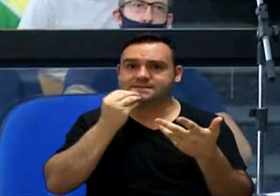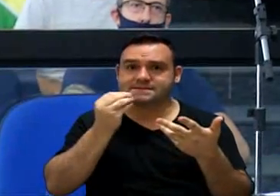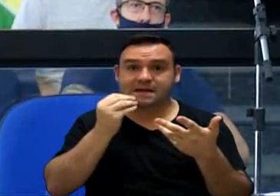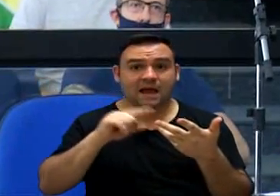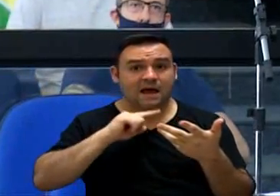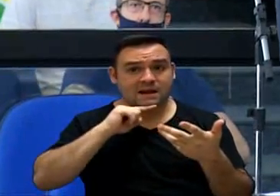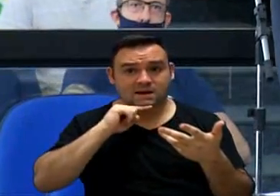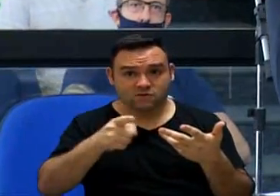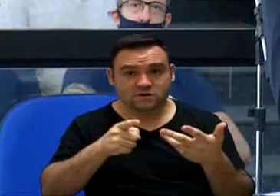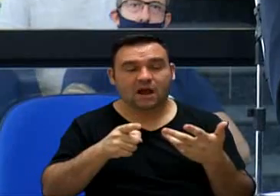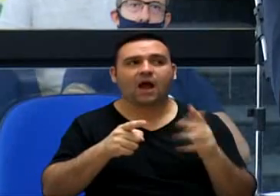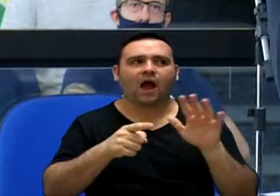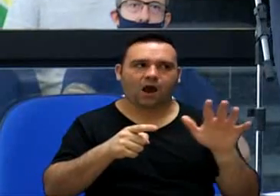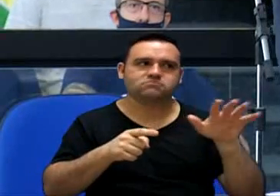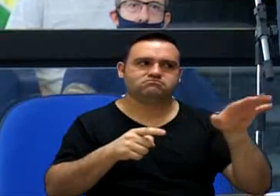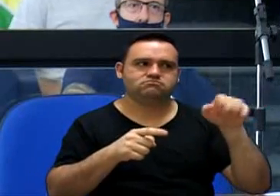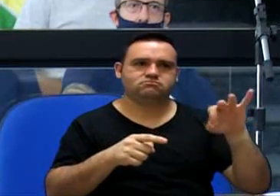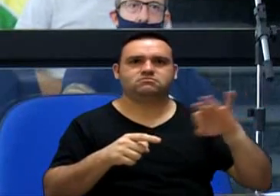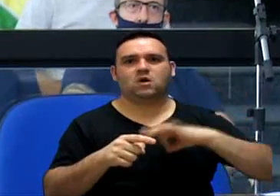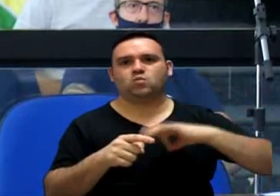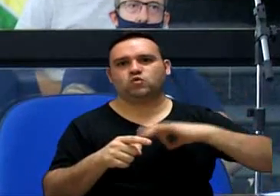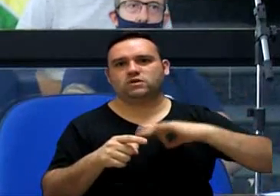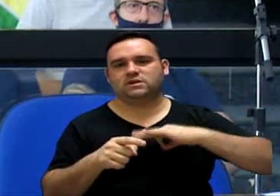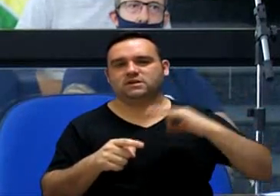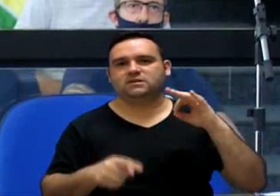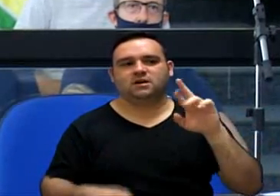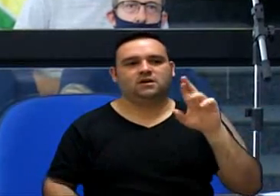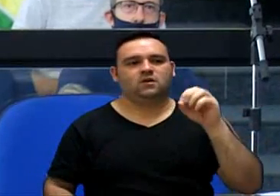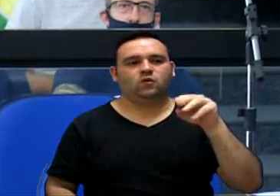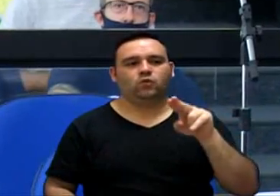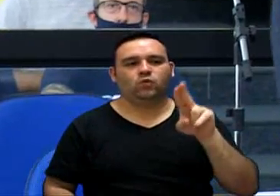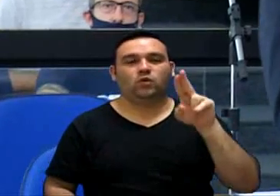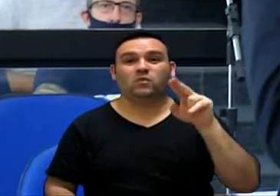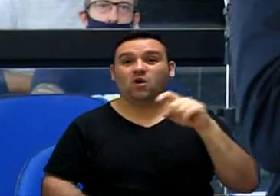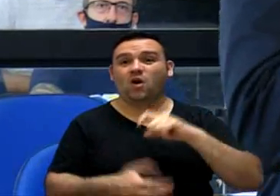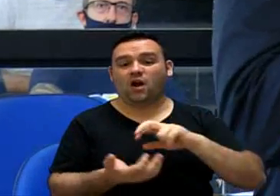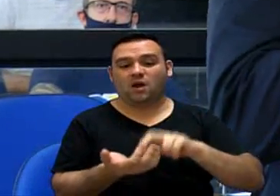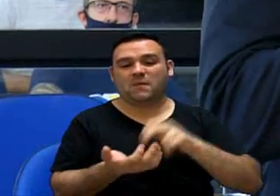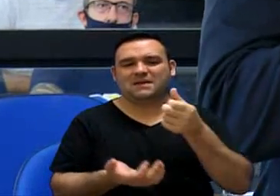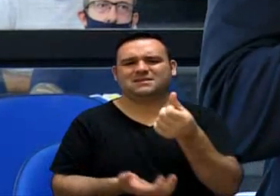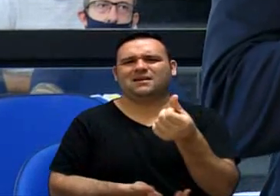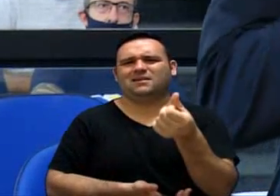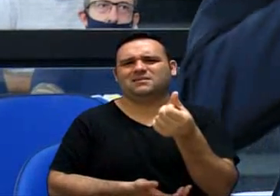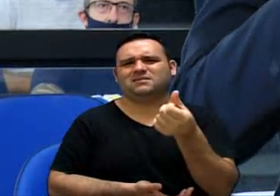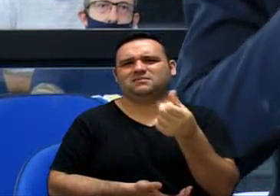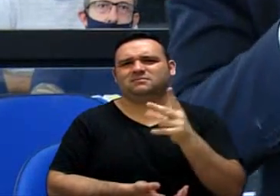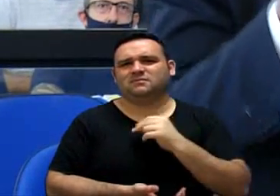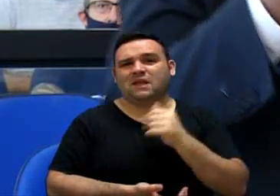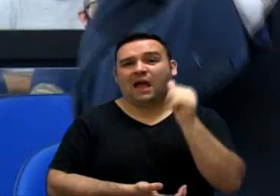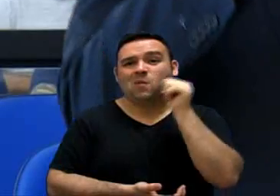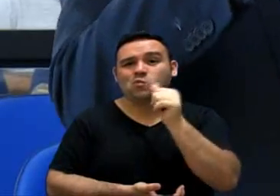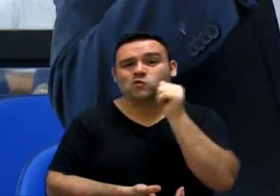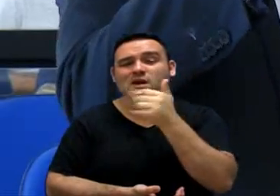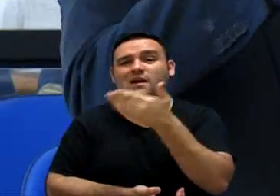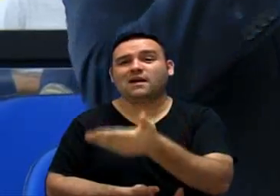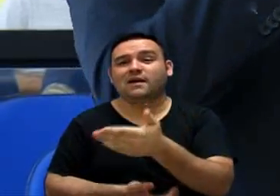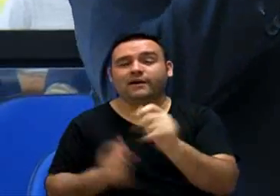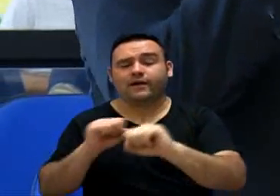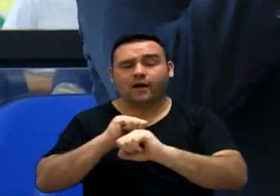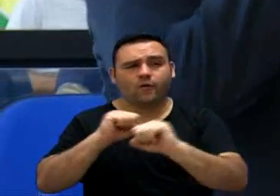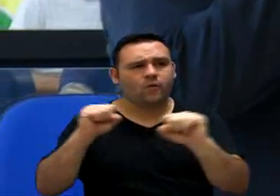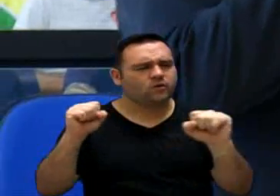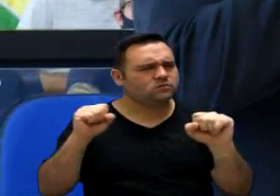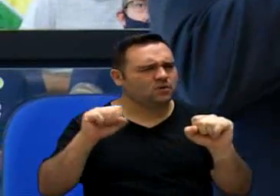tentados antes de passarmos pela Romu, 6 horas da manhã, com uma mulher que acabou de